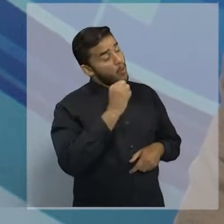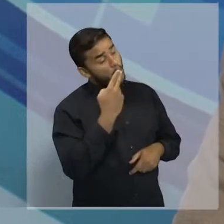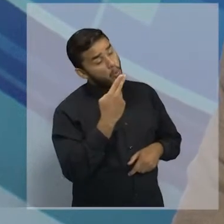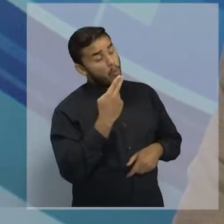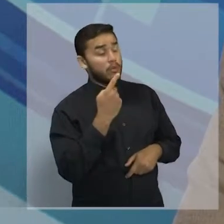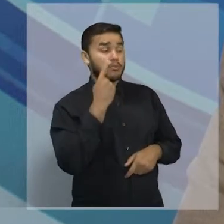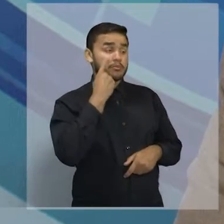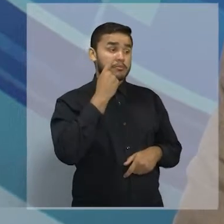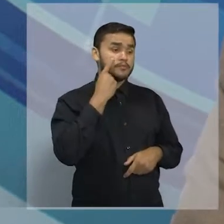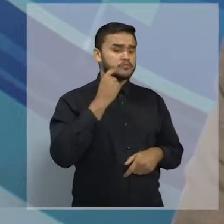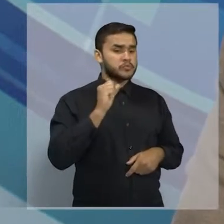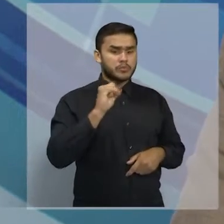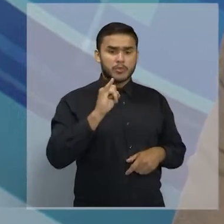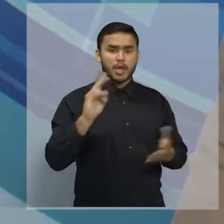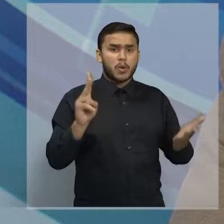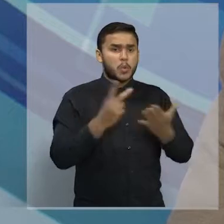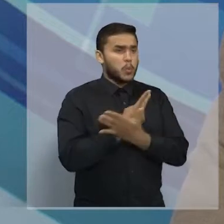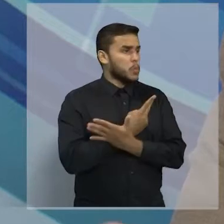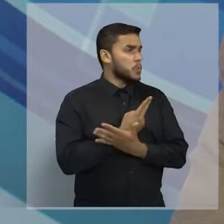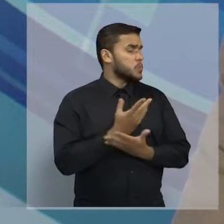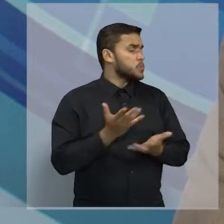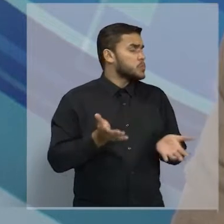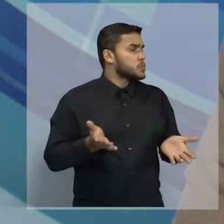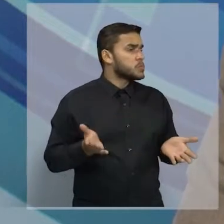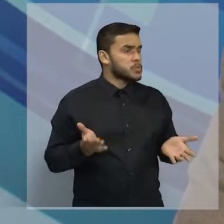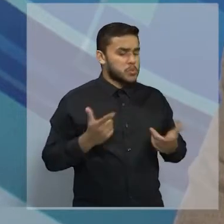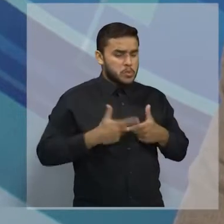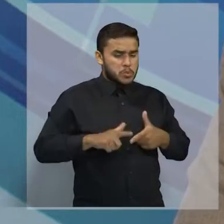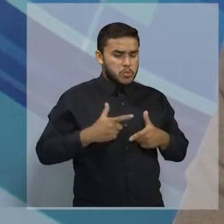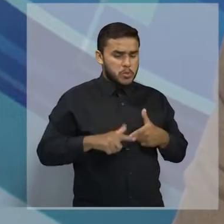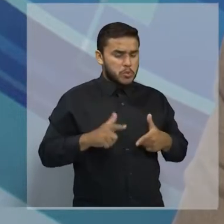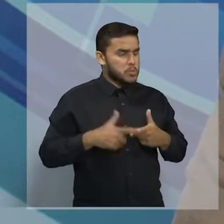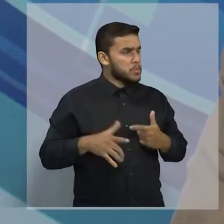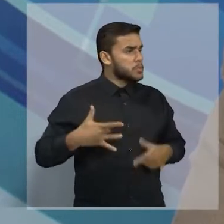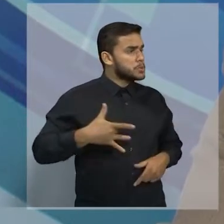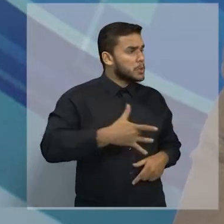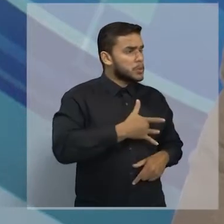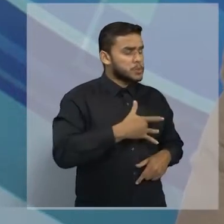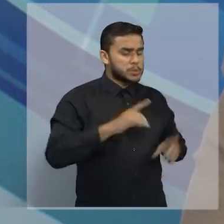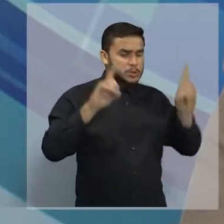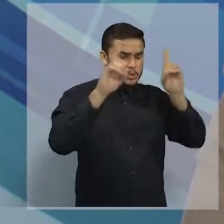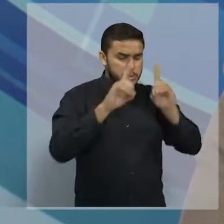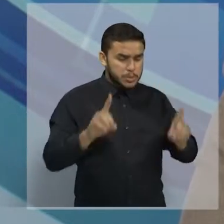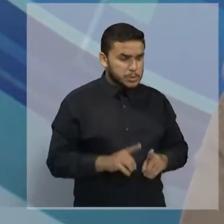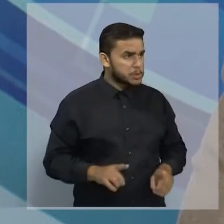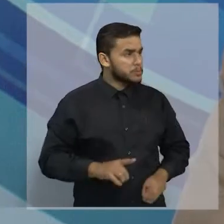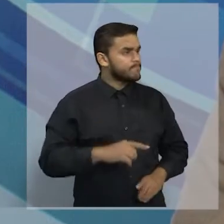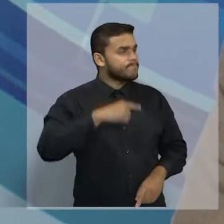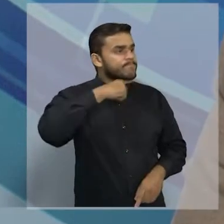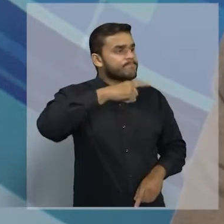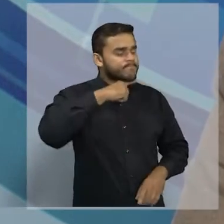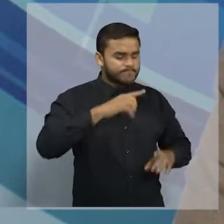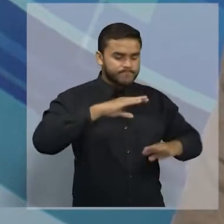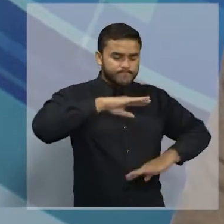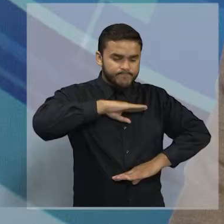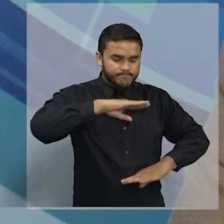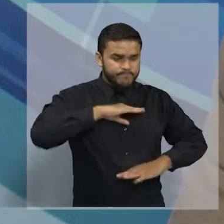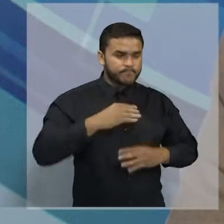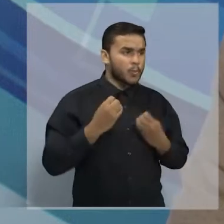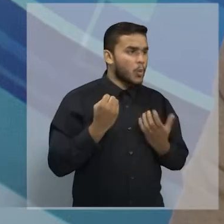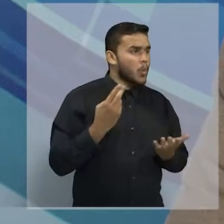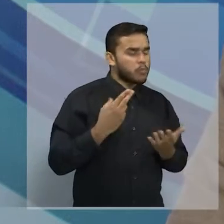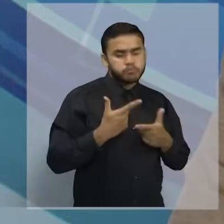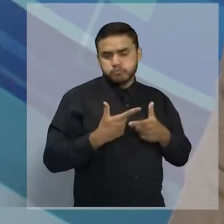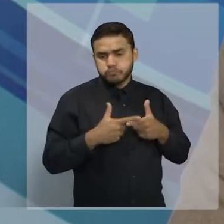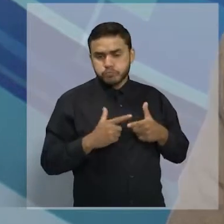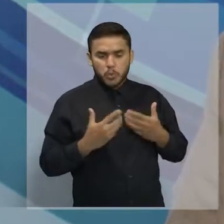inativa por algum motivo, um problema de invalidez que não permita mais trabalhar, ou mesmo quando ela não